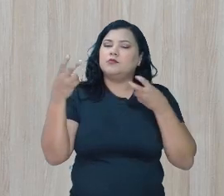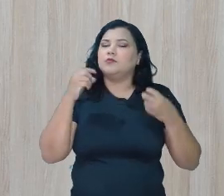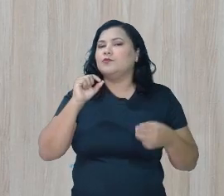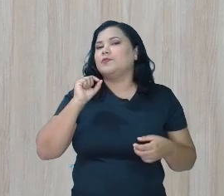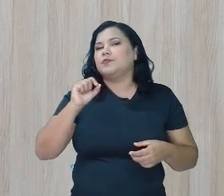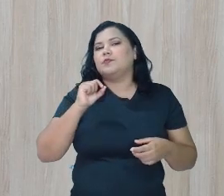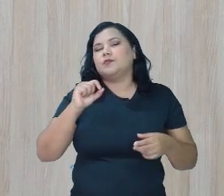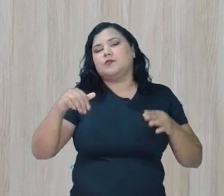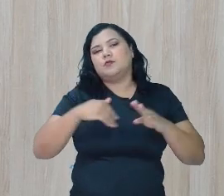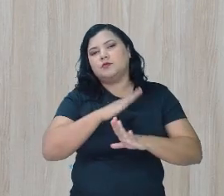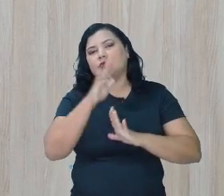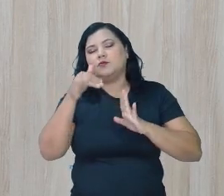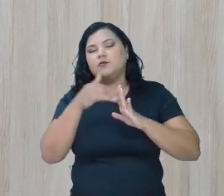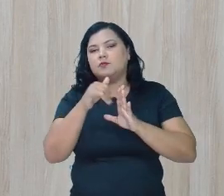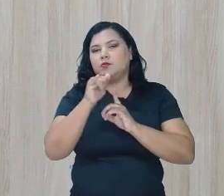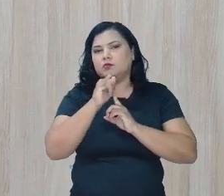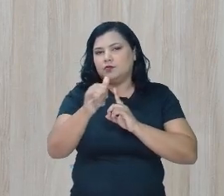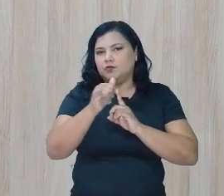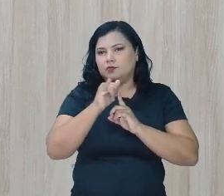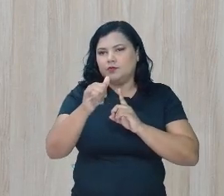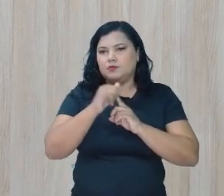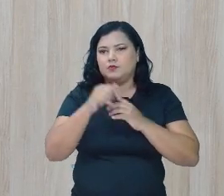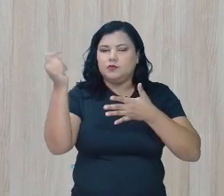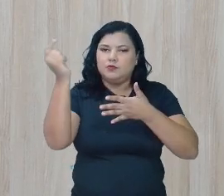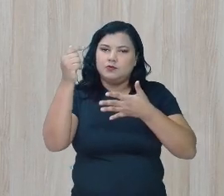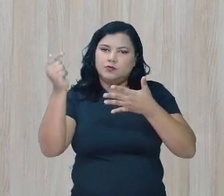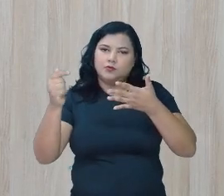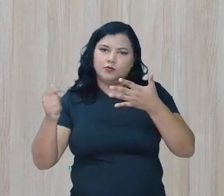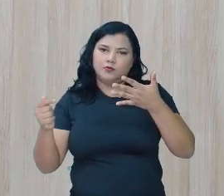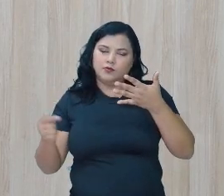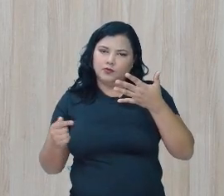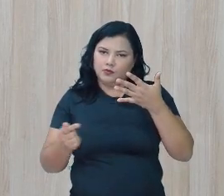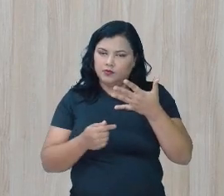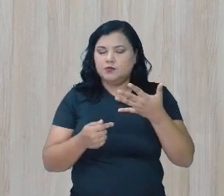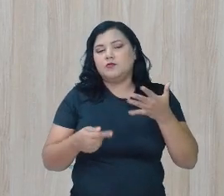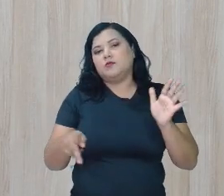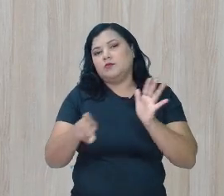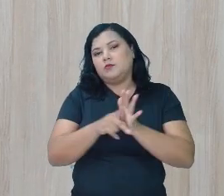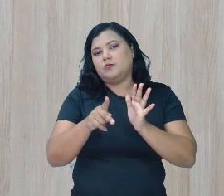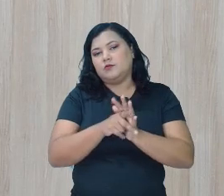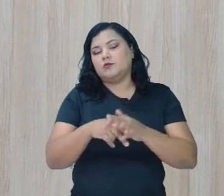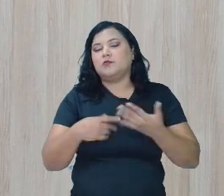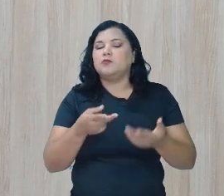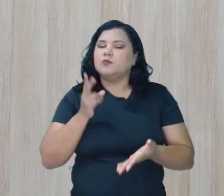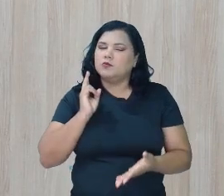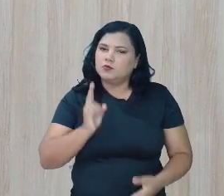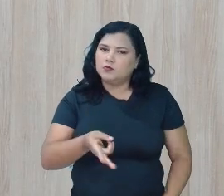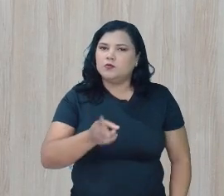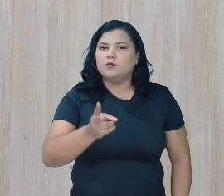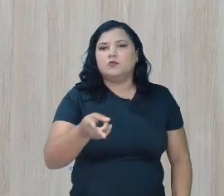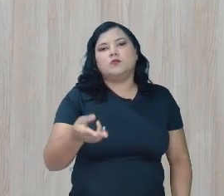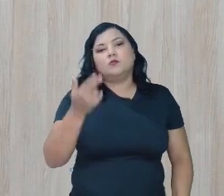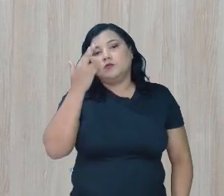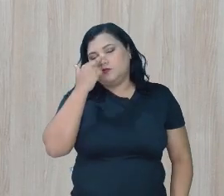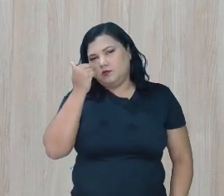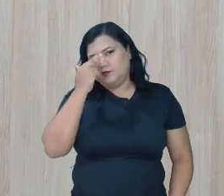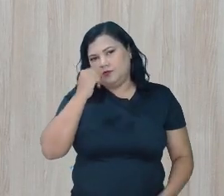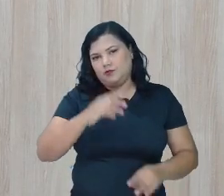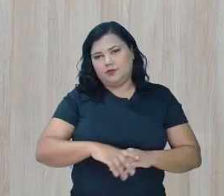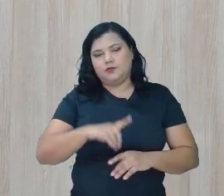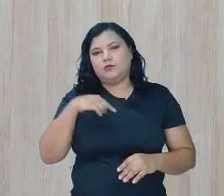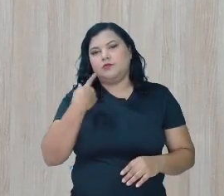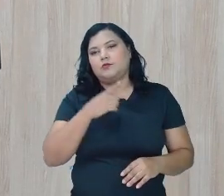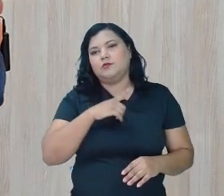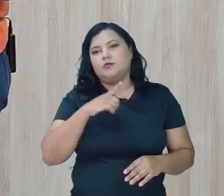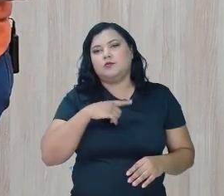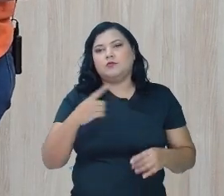que em todas as narrativas os elementos constituintes deles continuam o mesmo. Então, nós temos